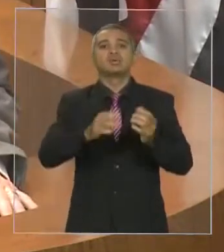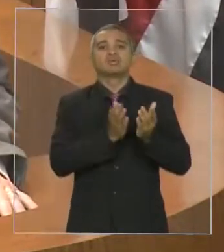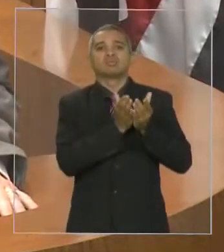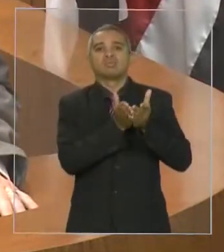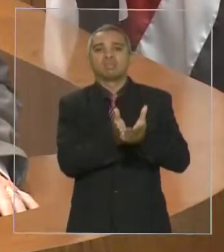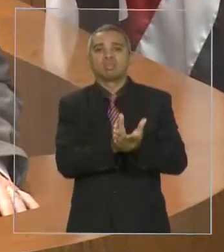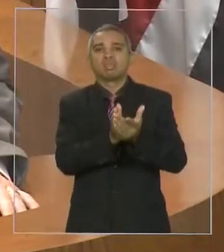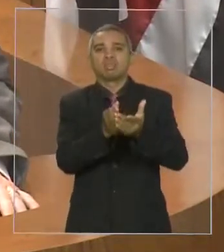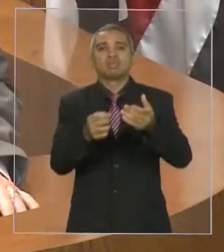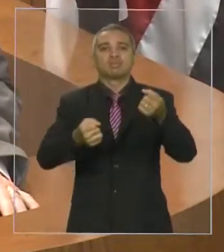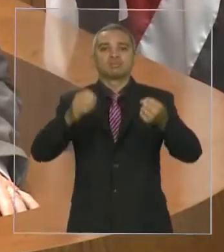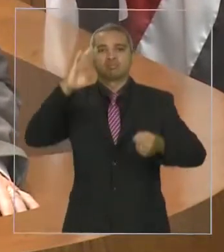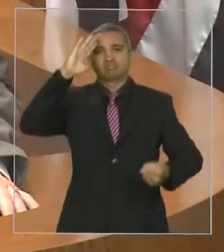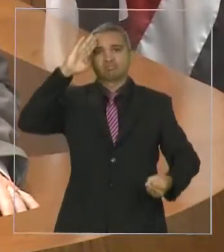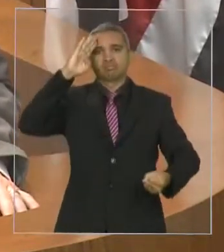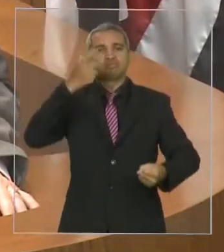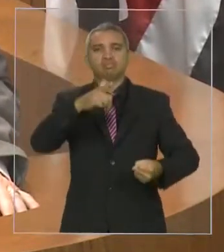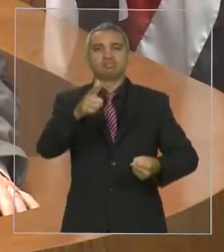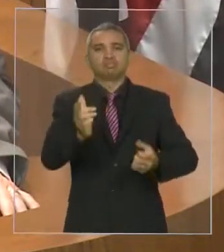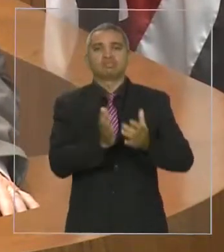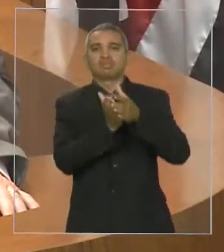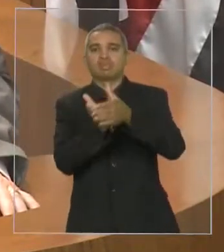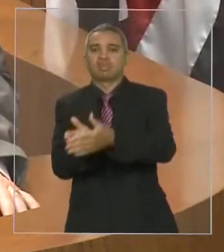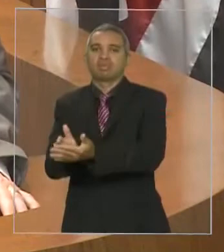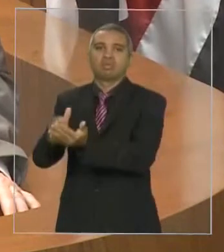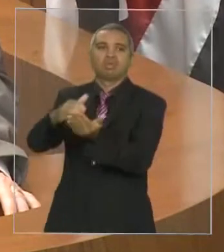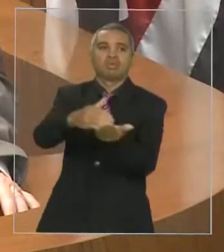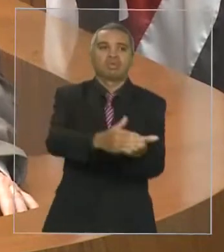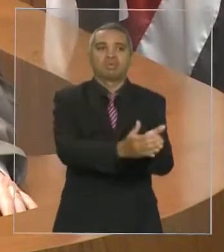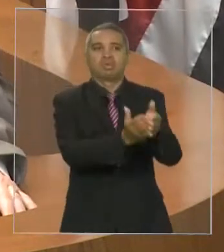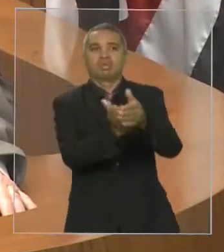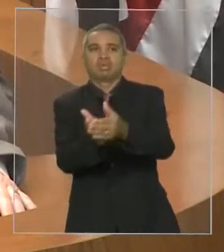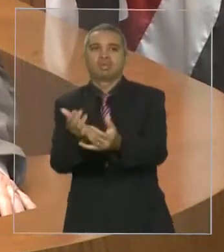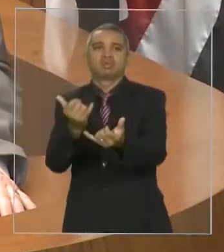Coutrinho, concedo a parte.